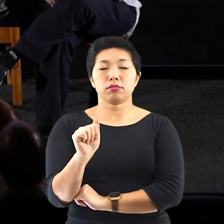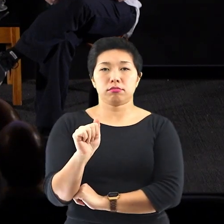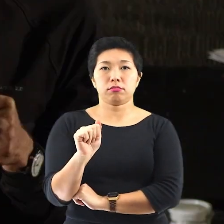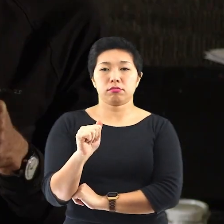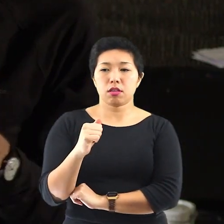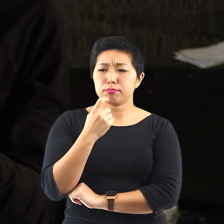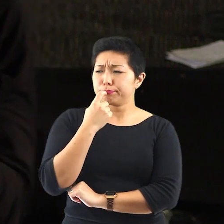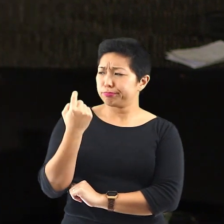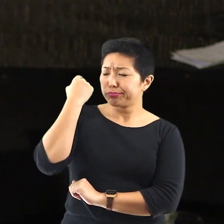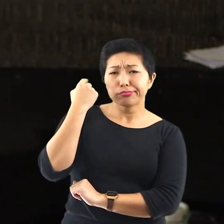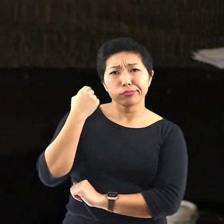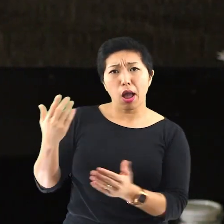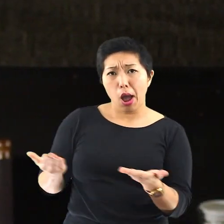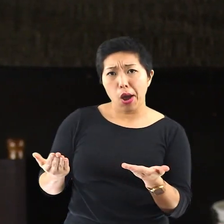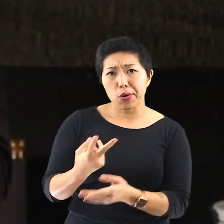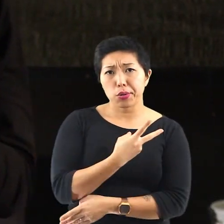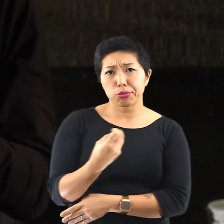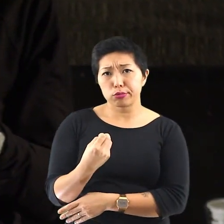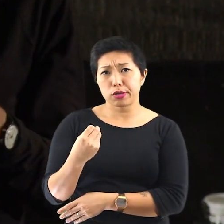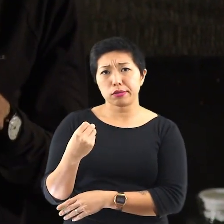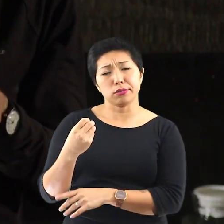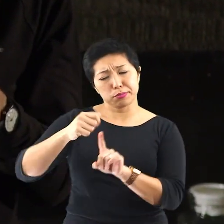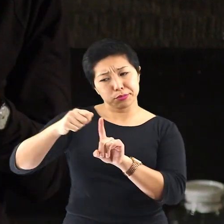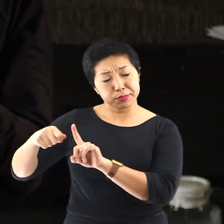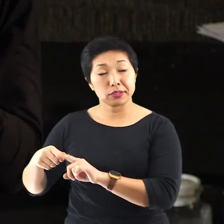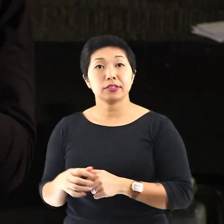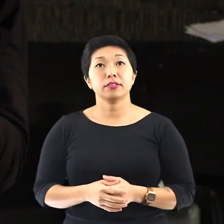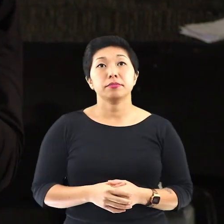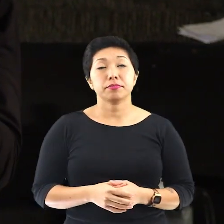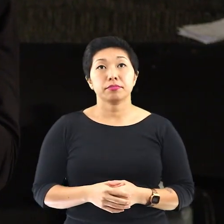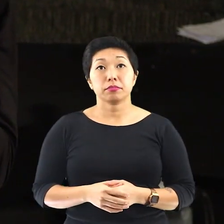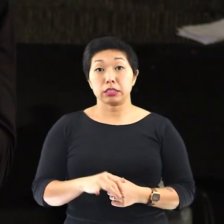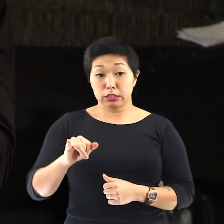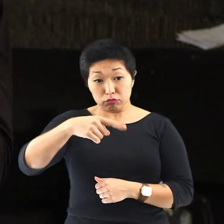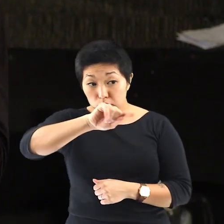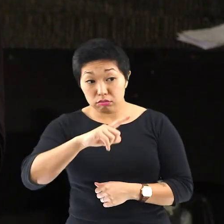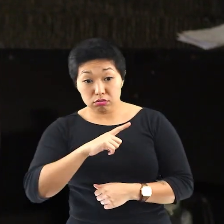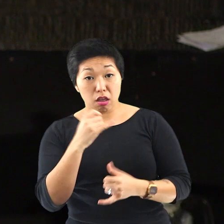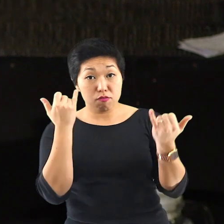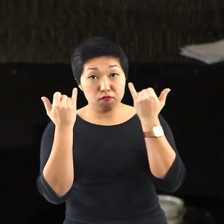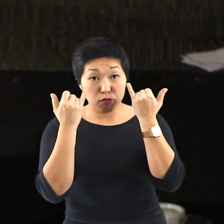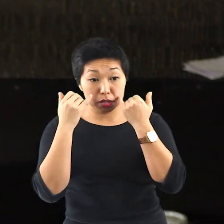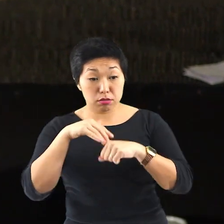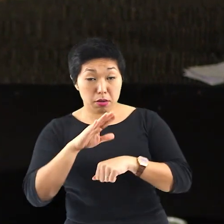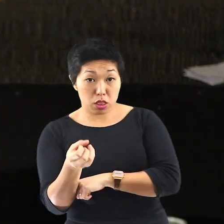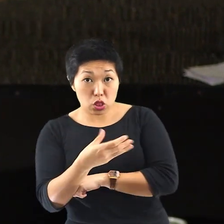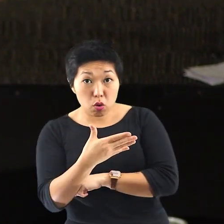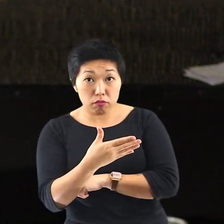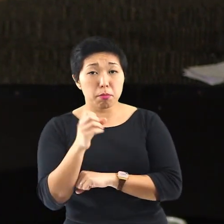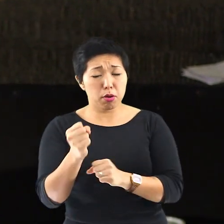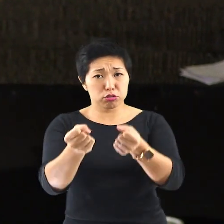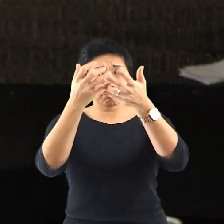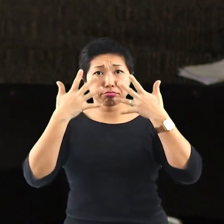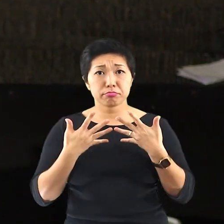mais recentemente 200 mumbucas por mês. Se você tiver algum dado mais preciso, pode me